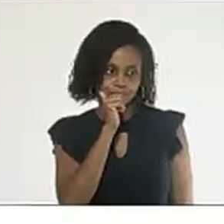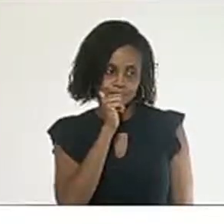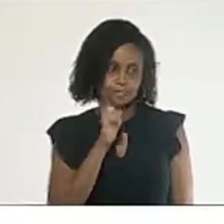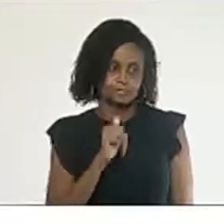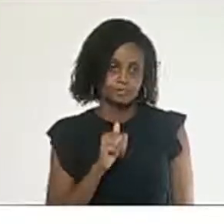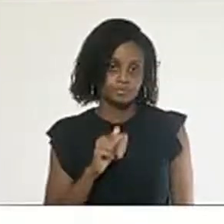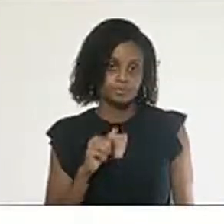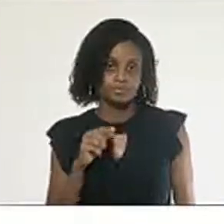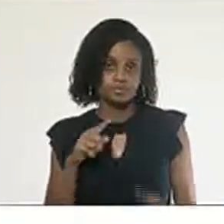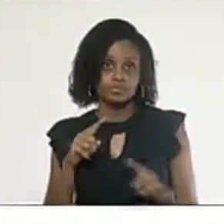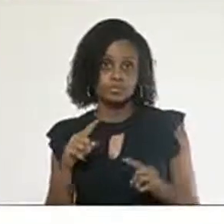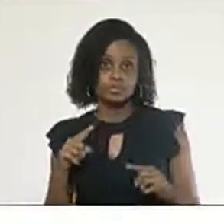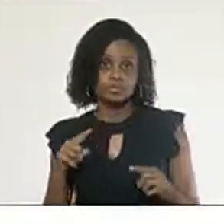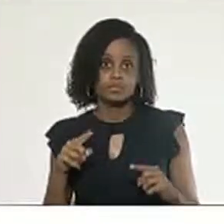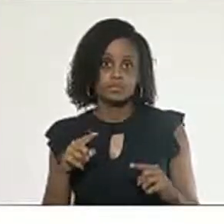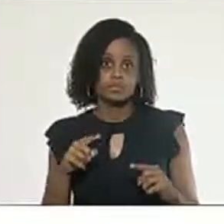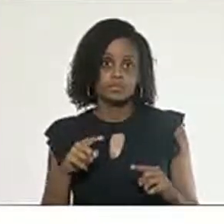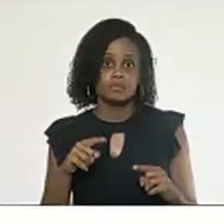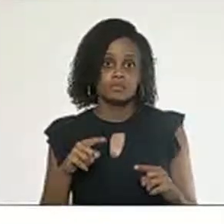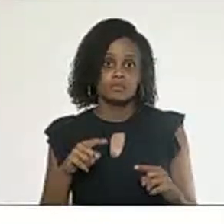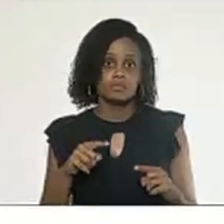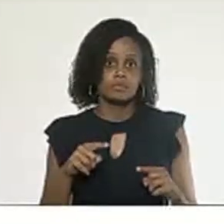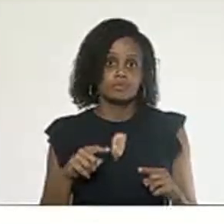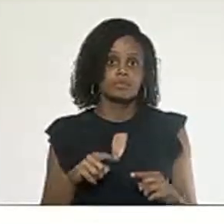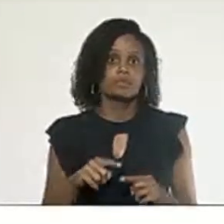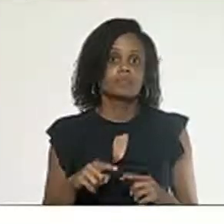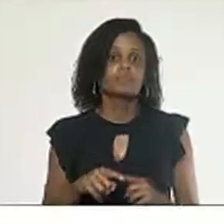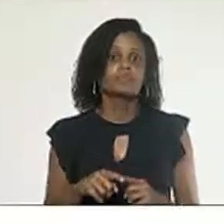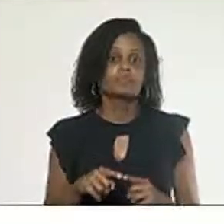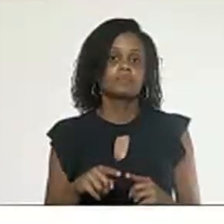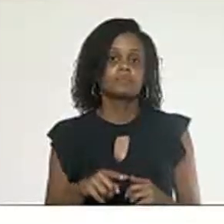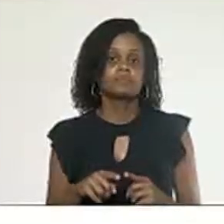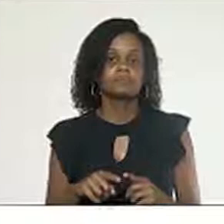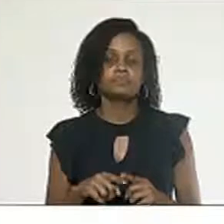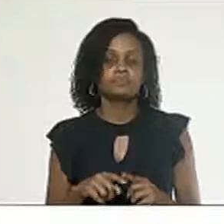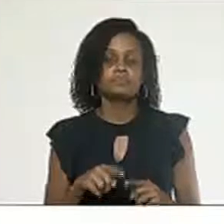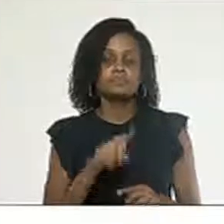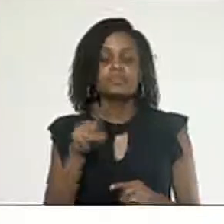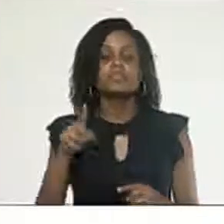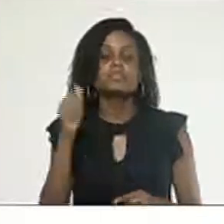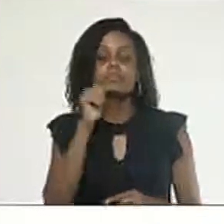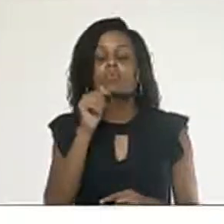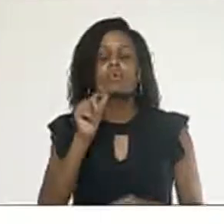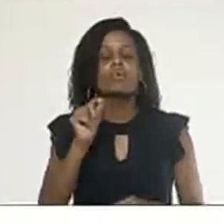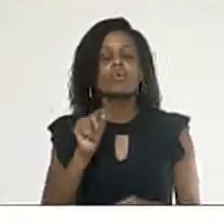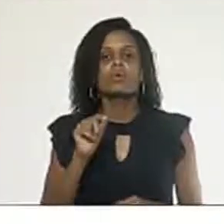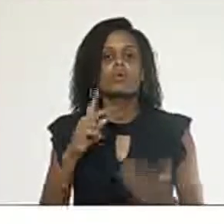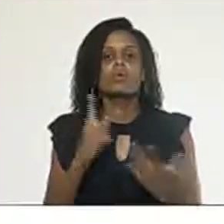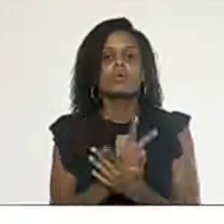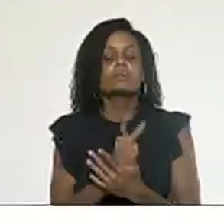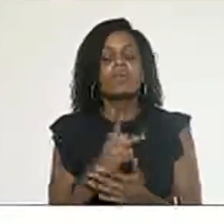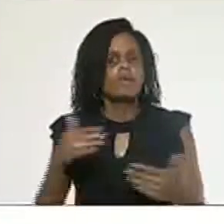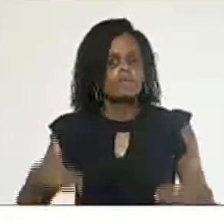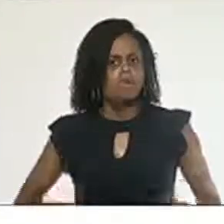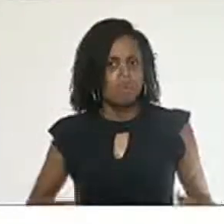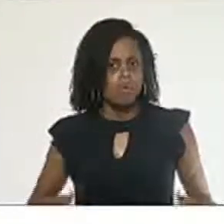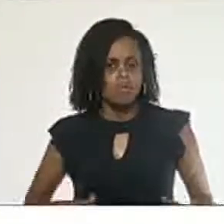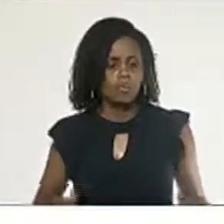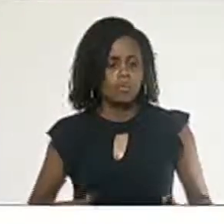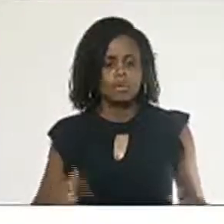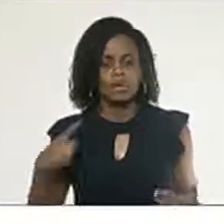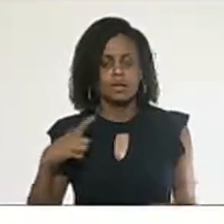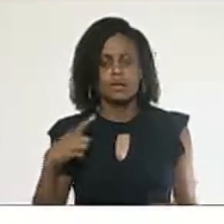atingida, e aí atingida de morte. Por que não seria? Porque essa mulher vai passar fome, seus filhos vão